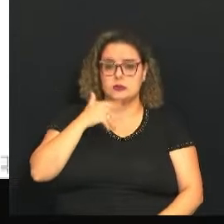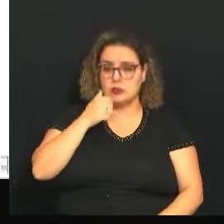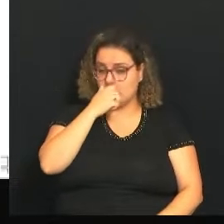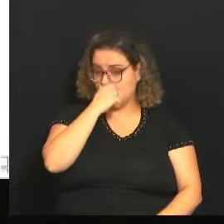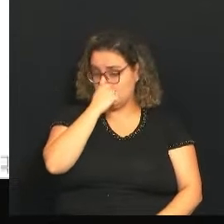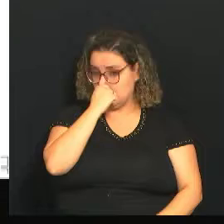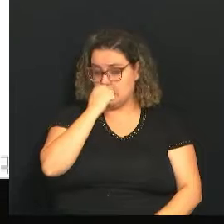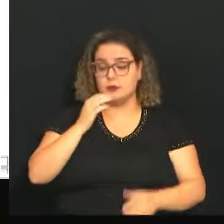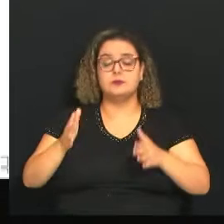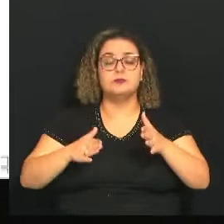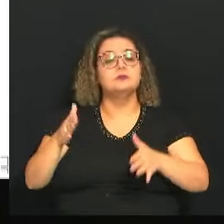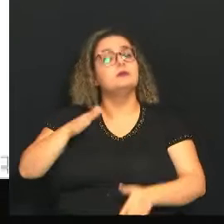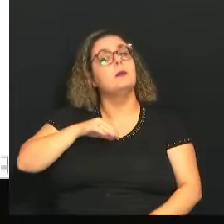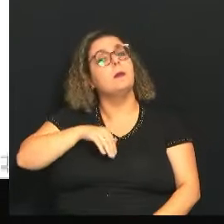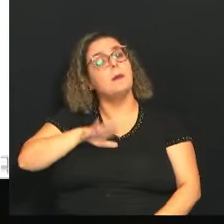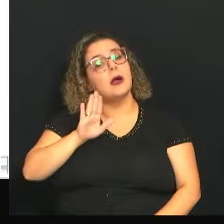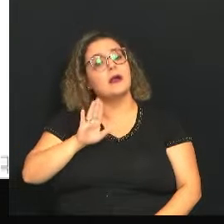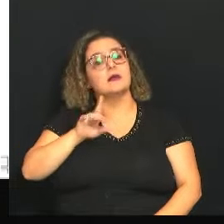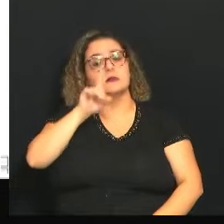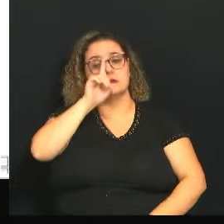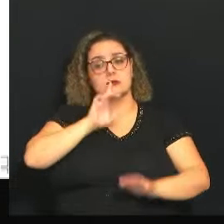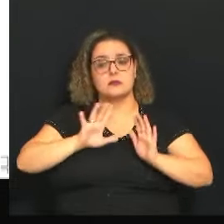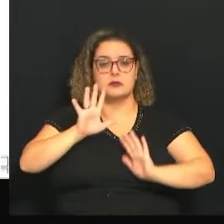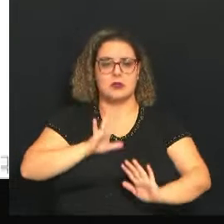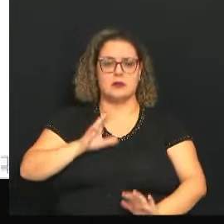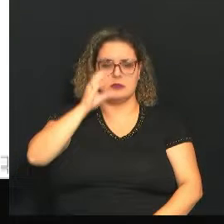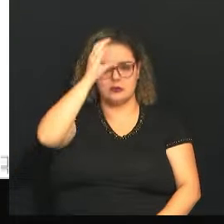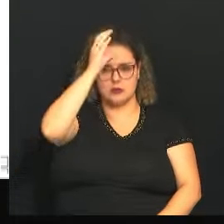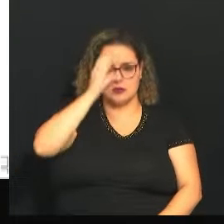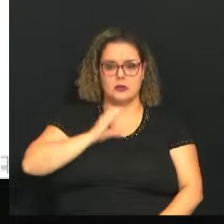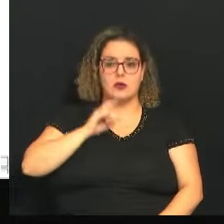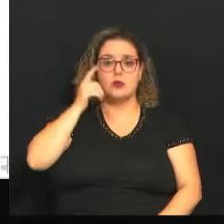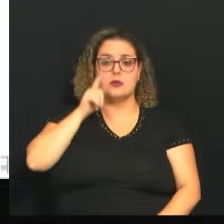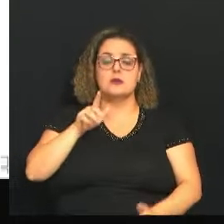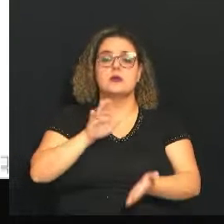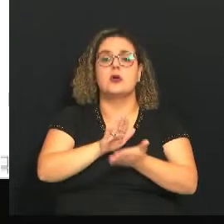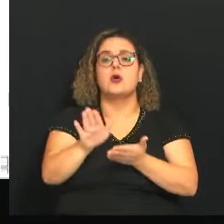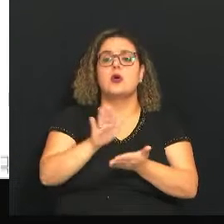mais cuidado ao cidadão. A gente conseguiu gastar